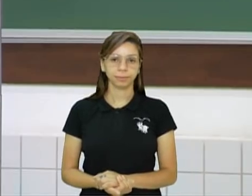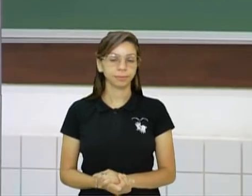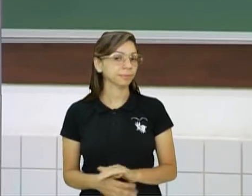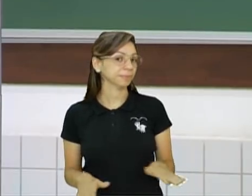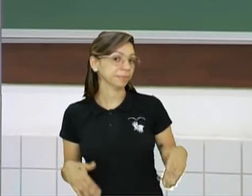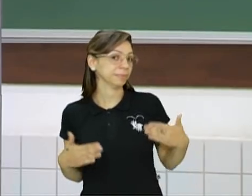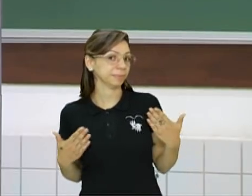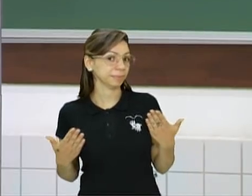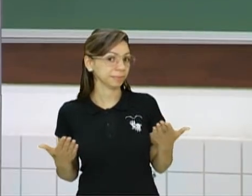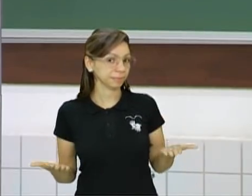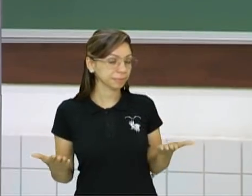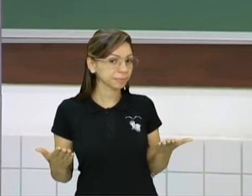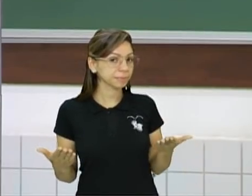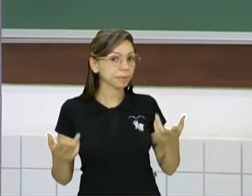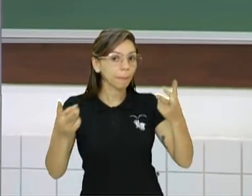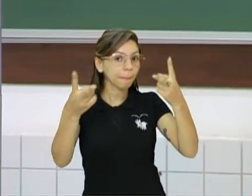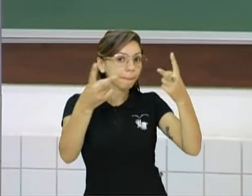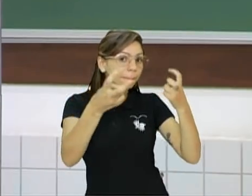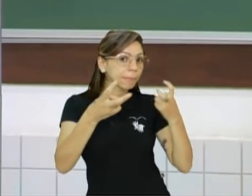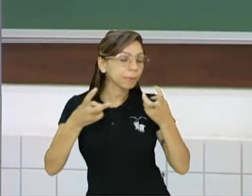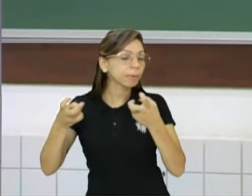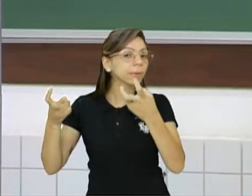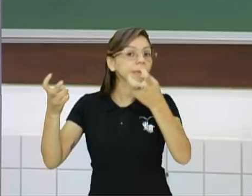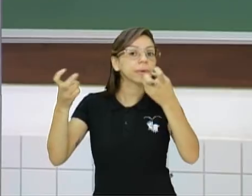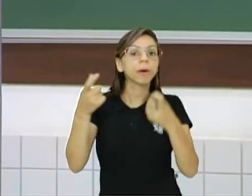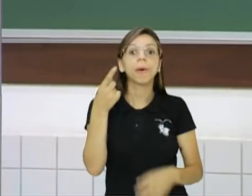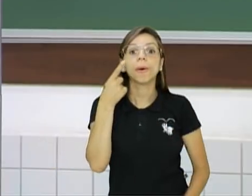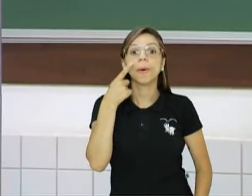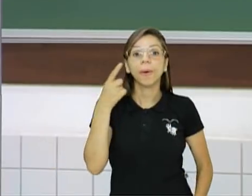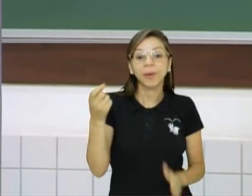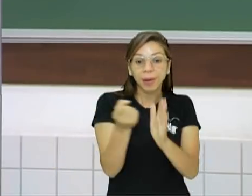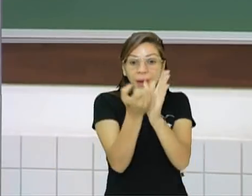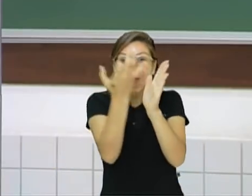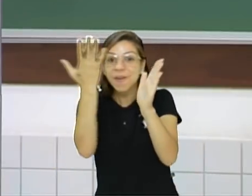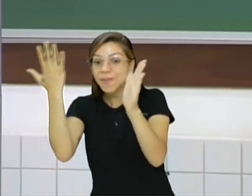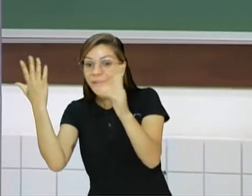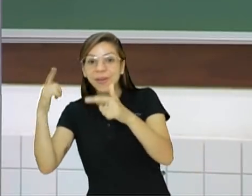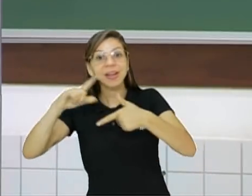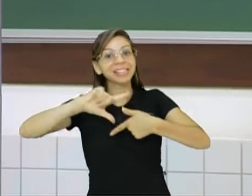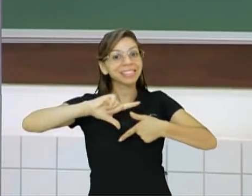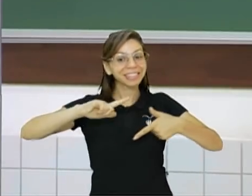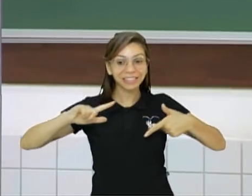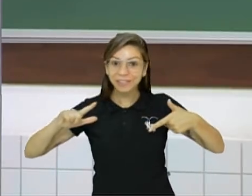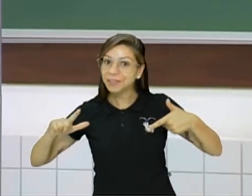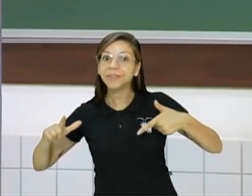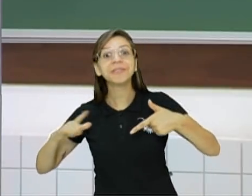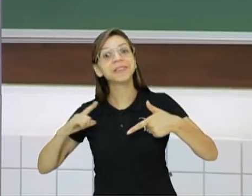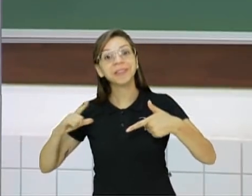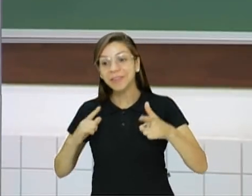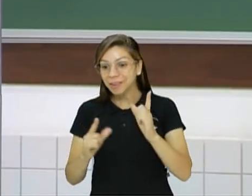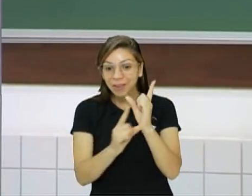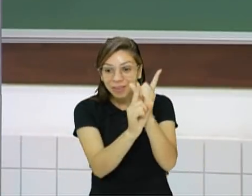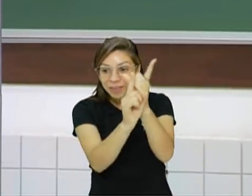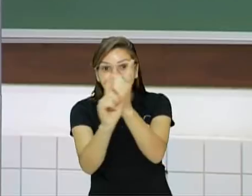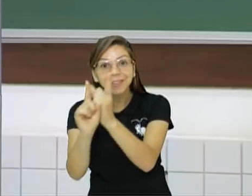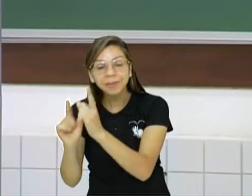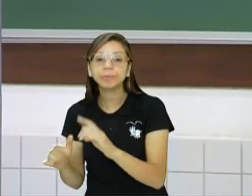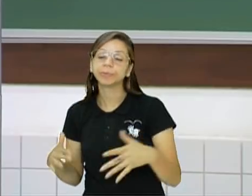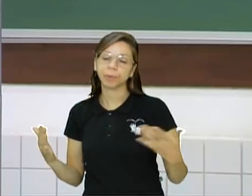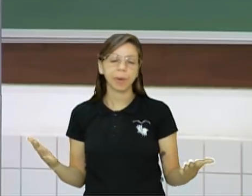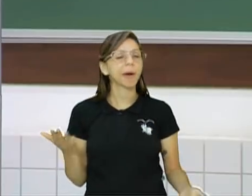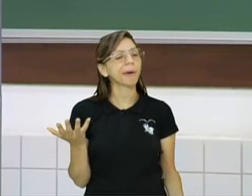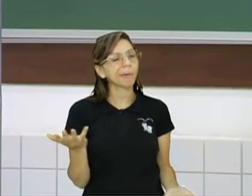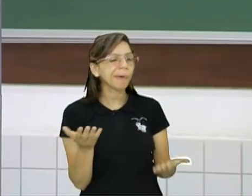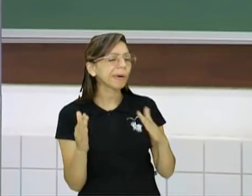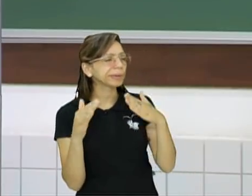E aí, perceberam? Olha quanta geometria tem no mundo à nossa volta. Agora você deve estar